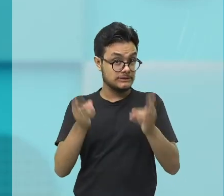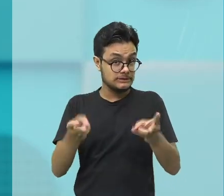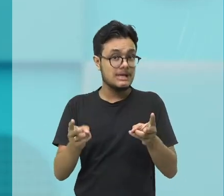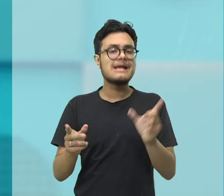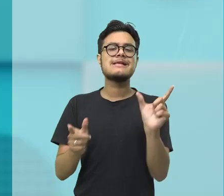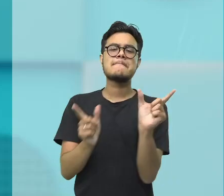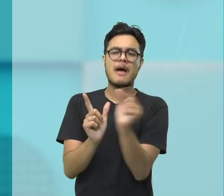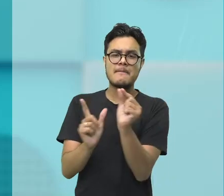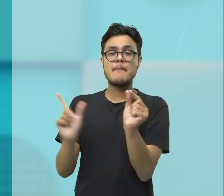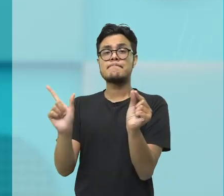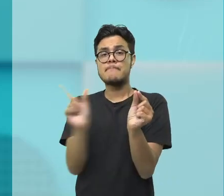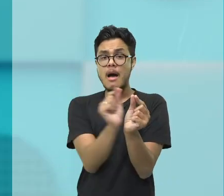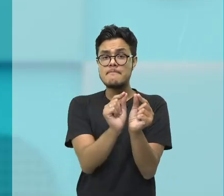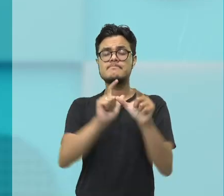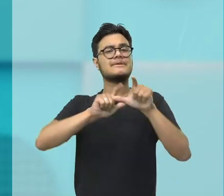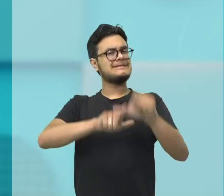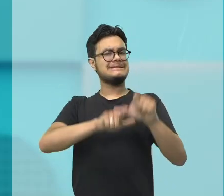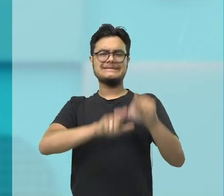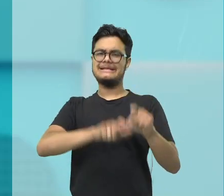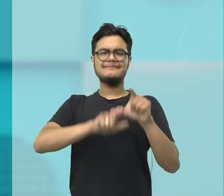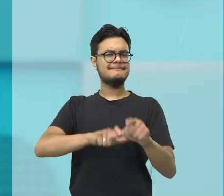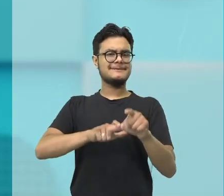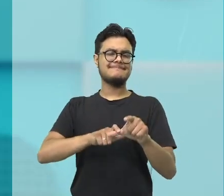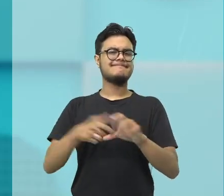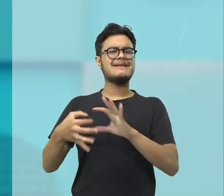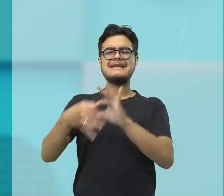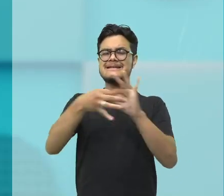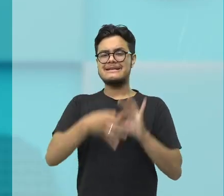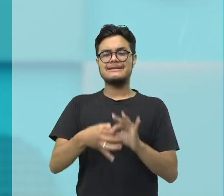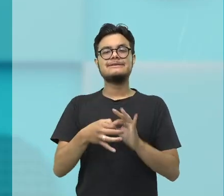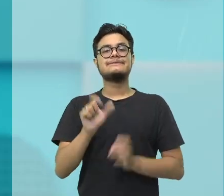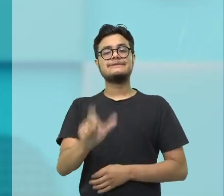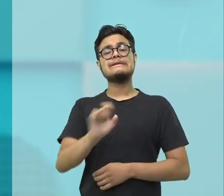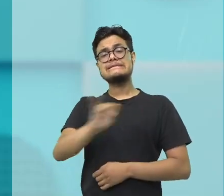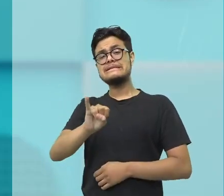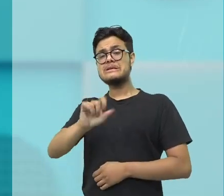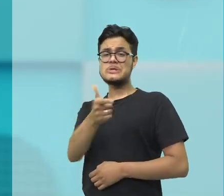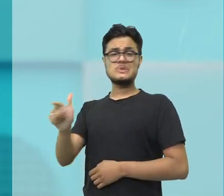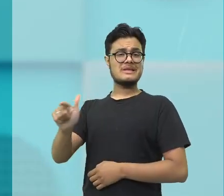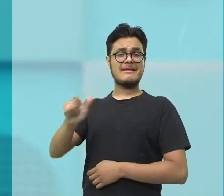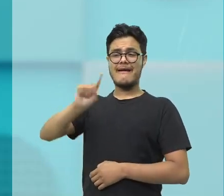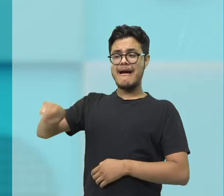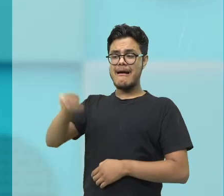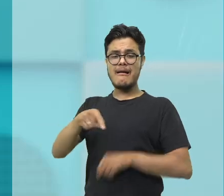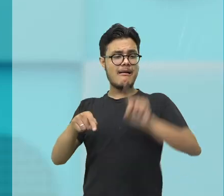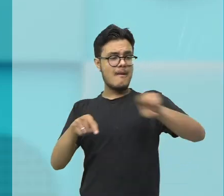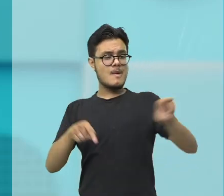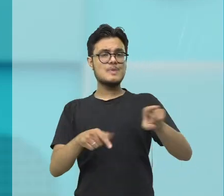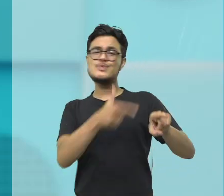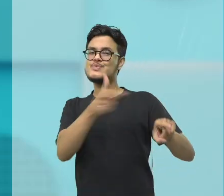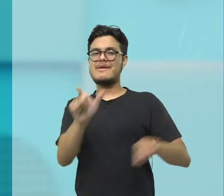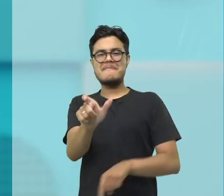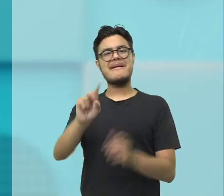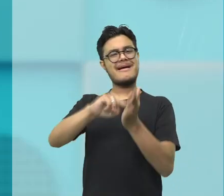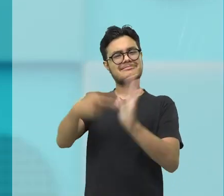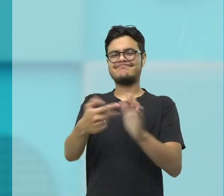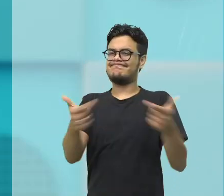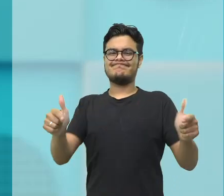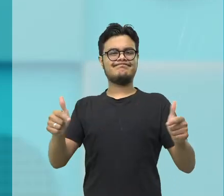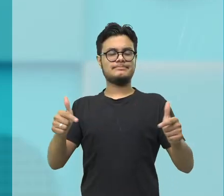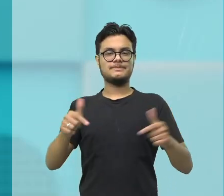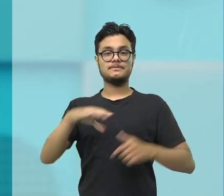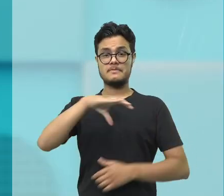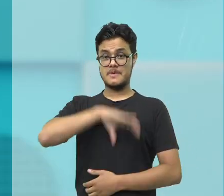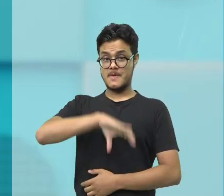prefixo quanto sufixo, mas mãozinhas dadas, porque sem um nem outro eles não vão existir. A palavra vai perder o significado na